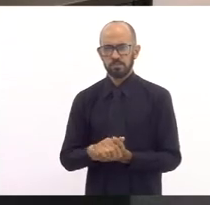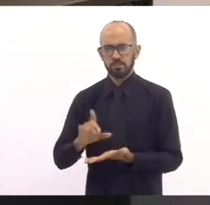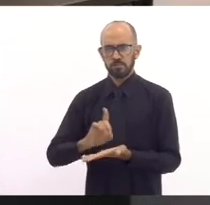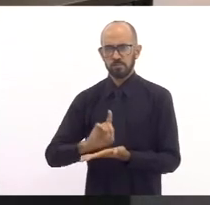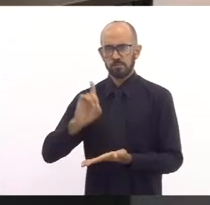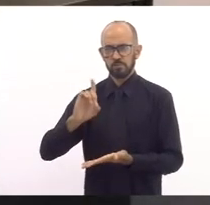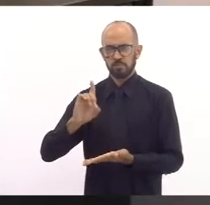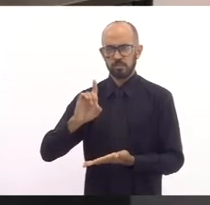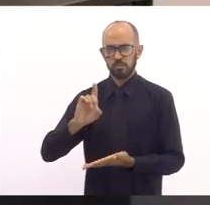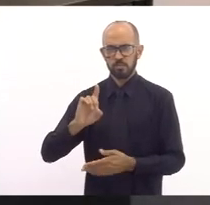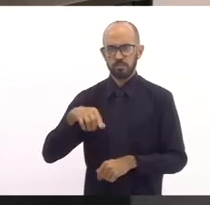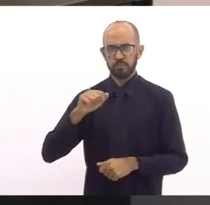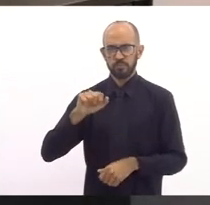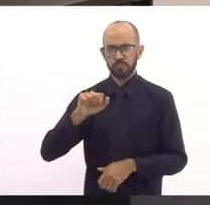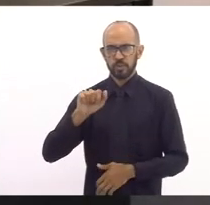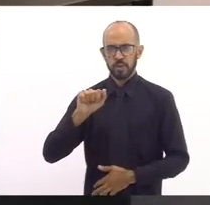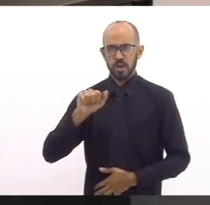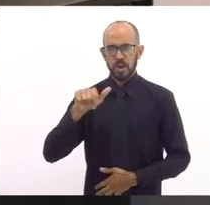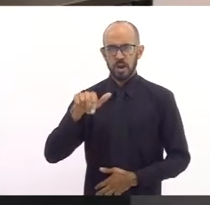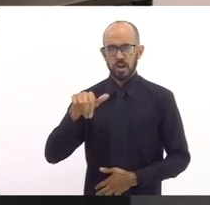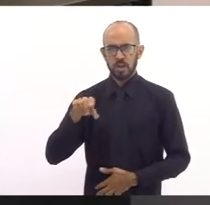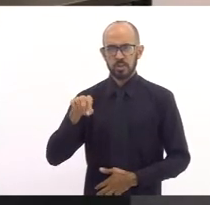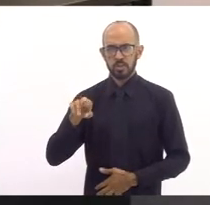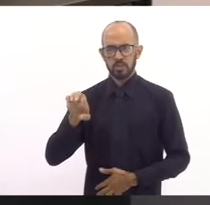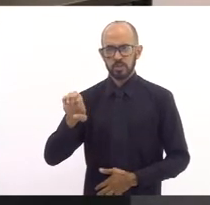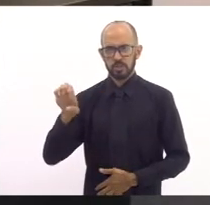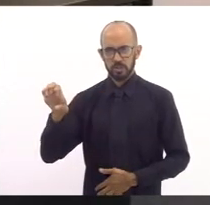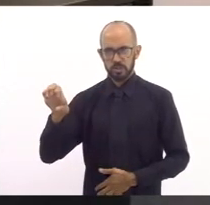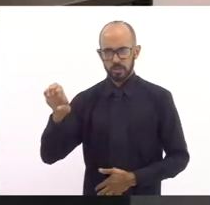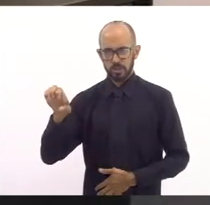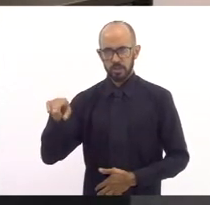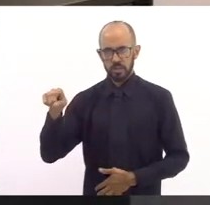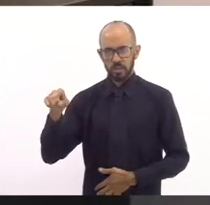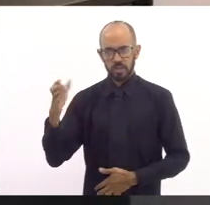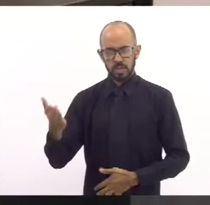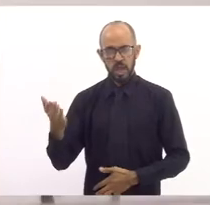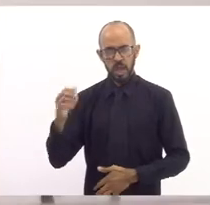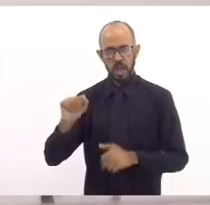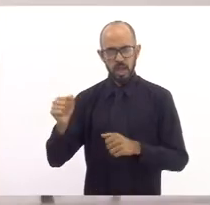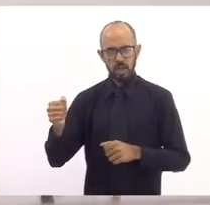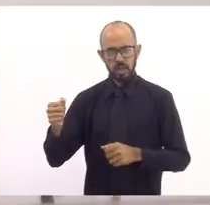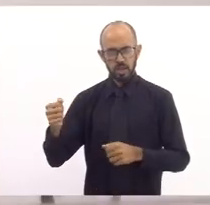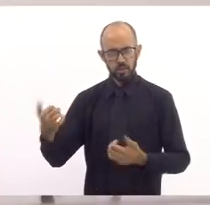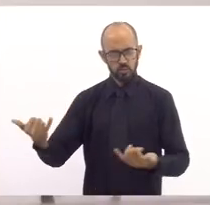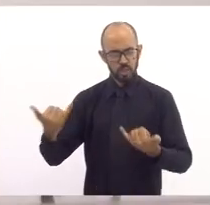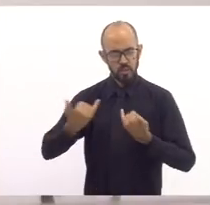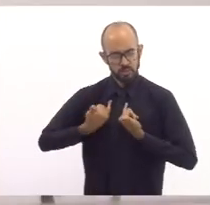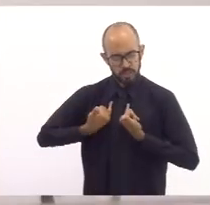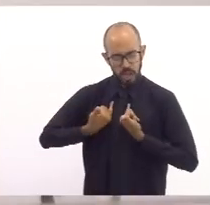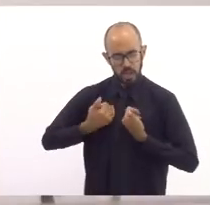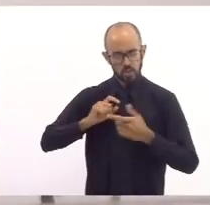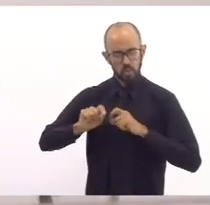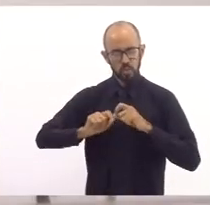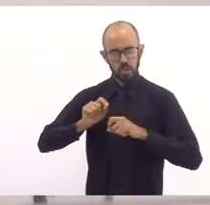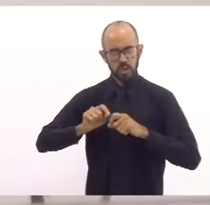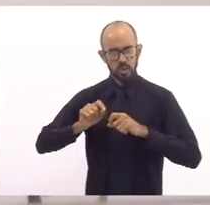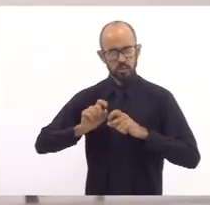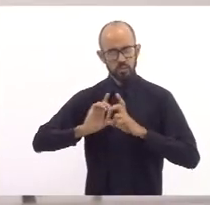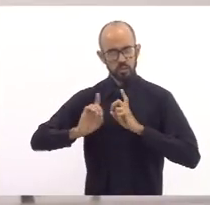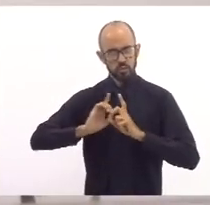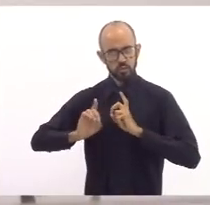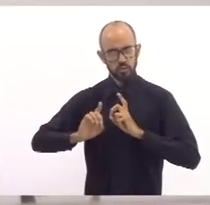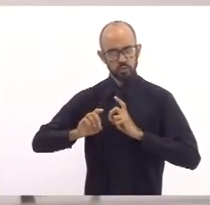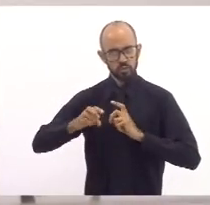Dayuto está nos querendo fazer entender é que não há mera discussão entre 38 quilômetros e